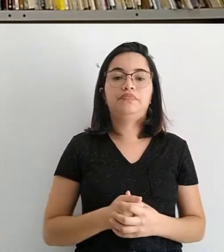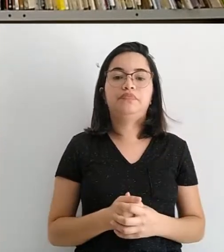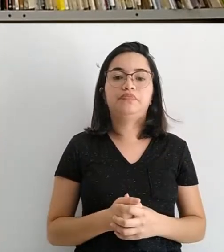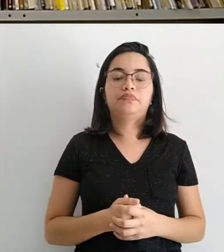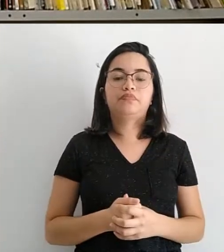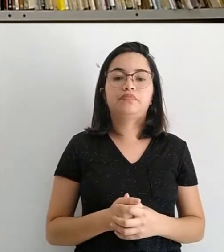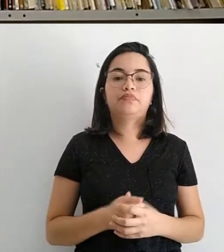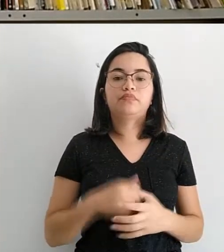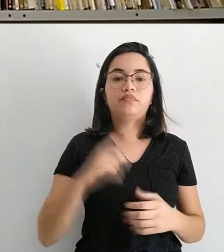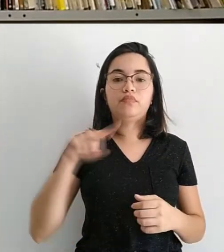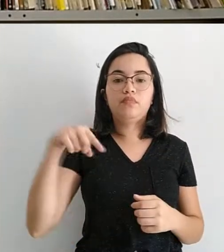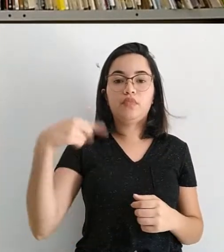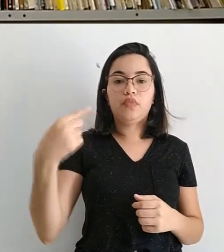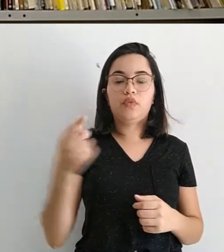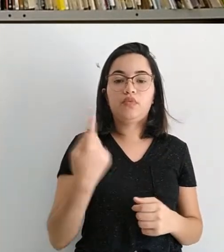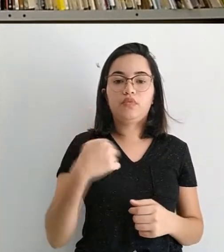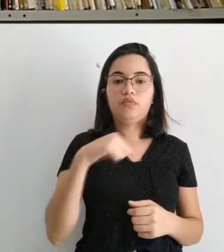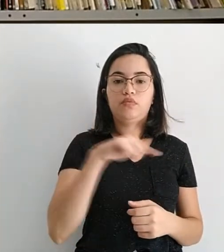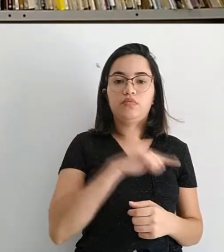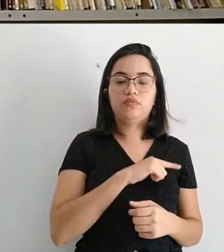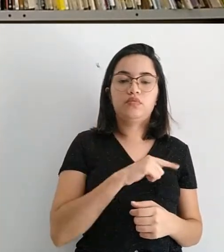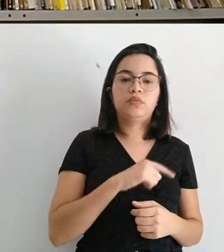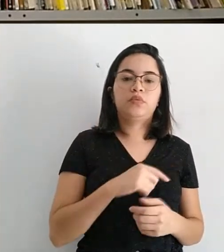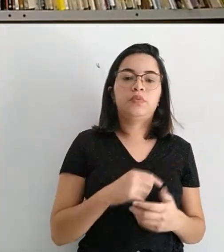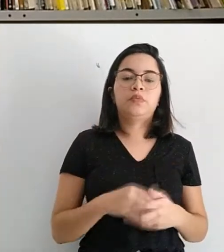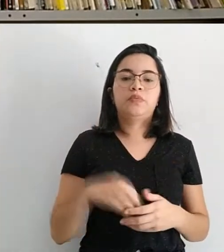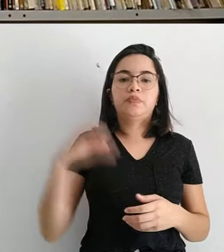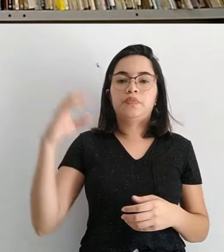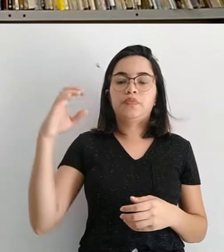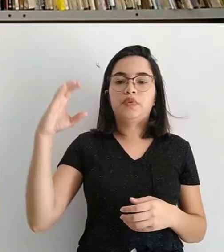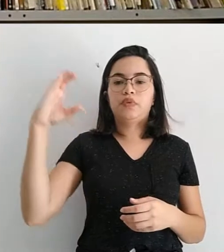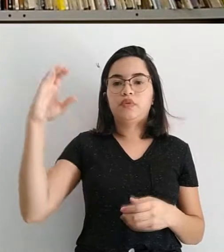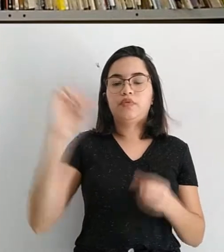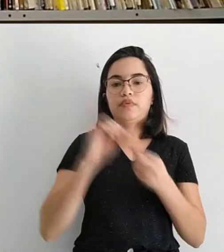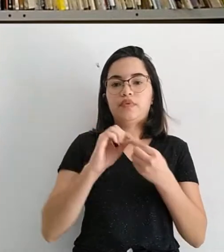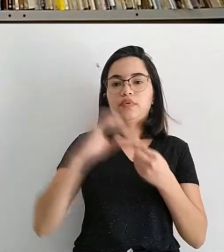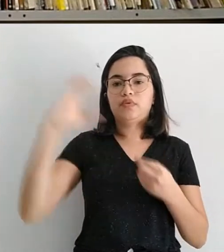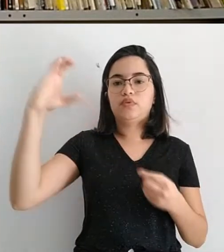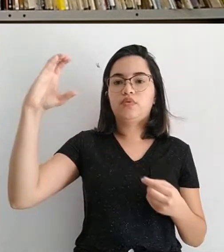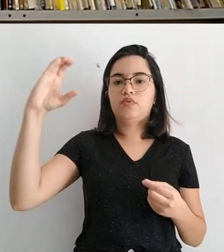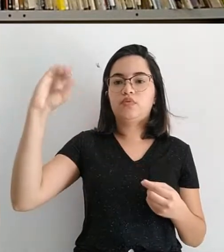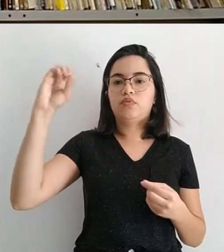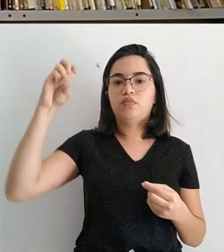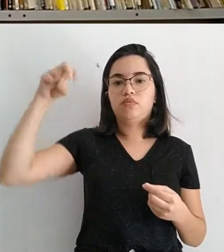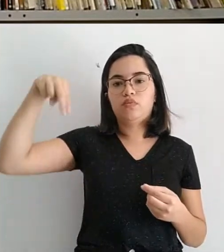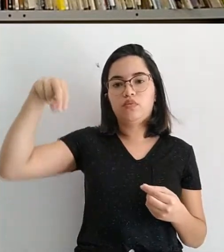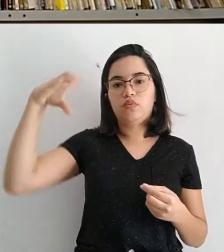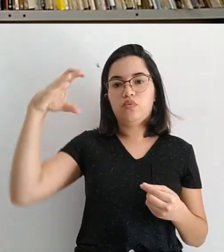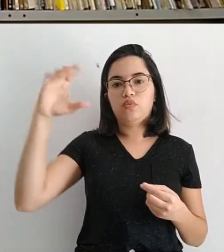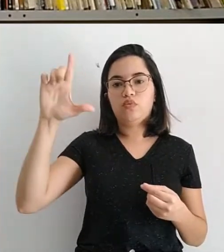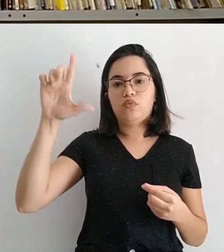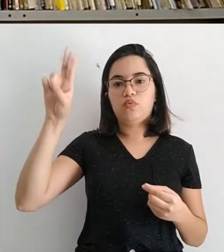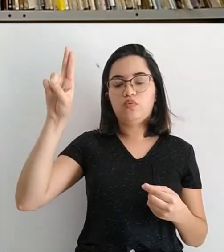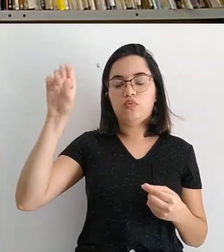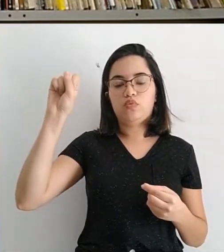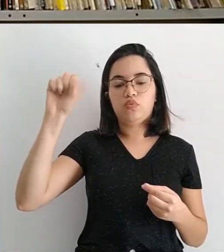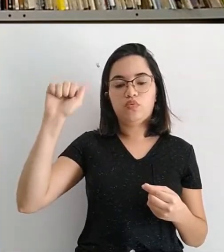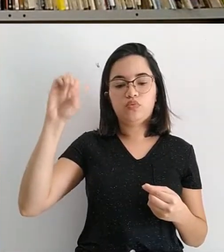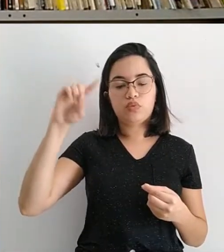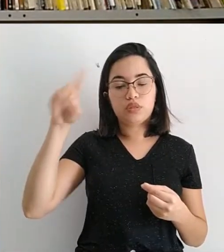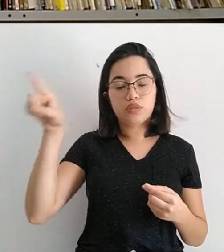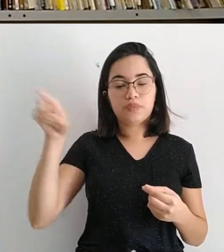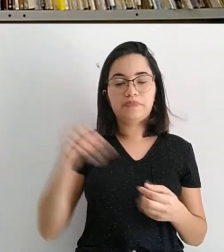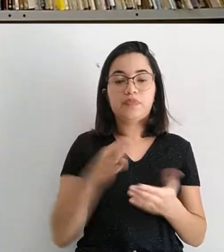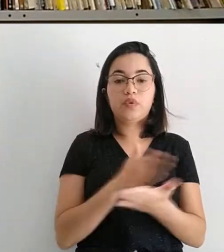E depois nós vamos tirar algumas conclusões sobre isso. Algumas verdades que nós precisamos